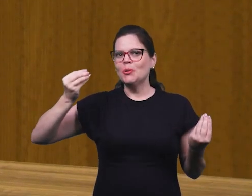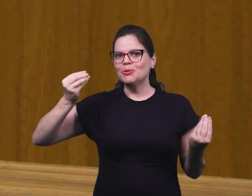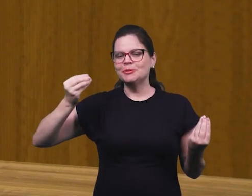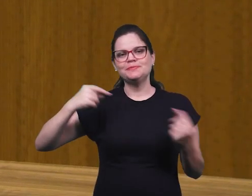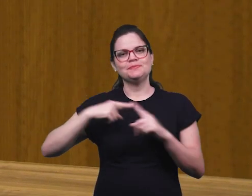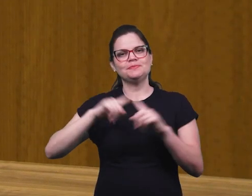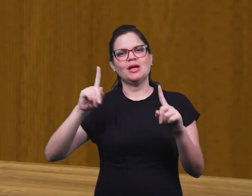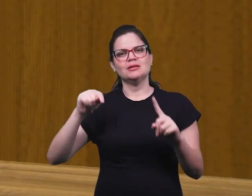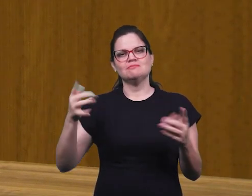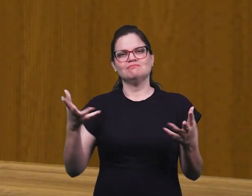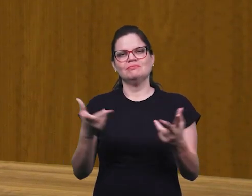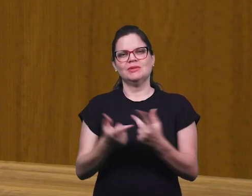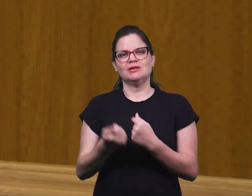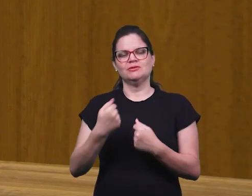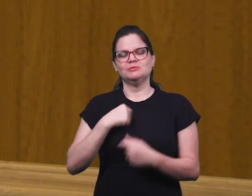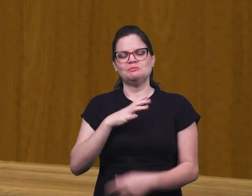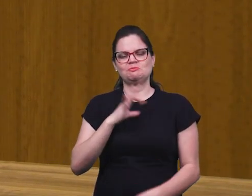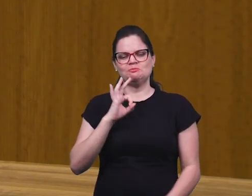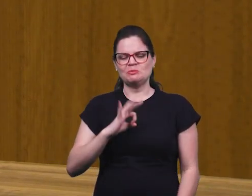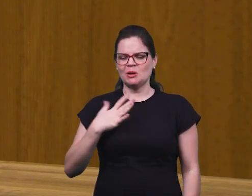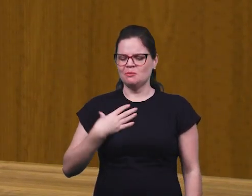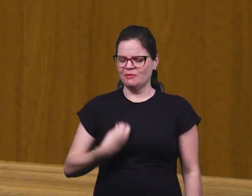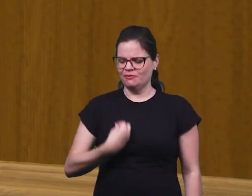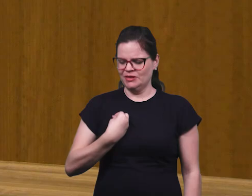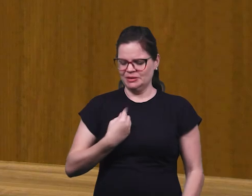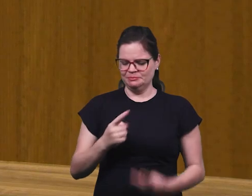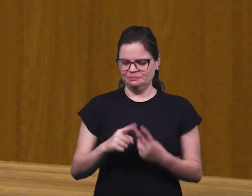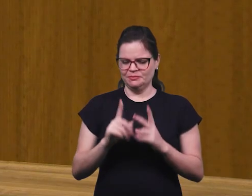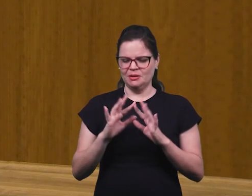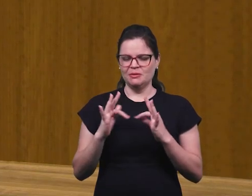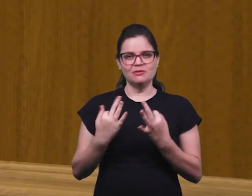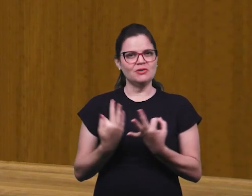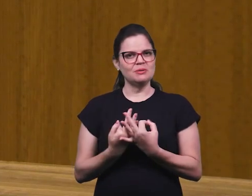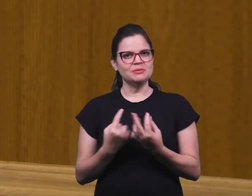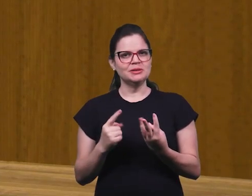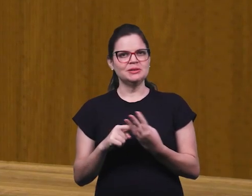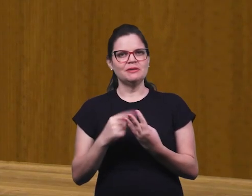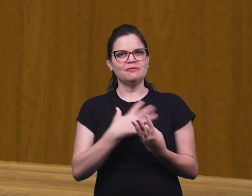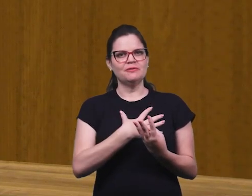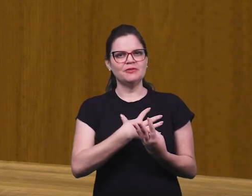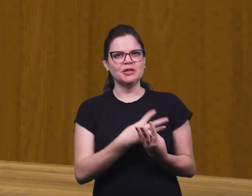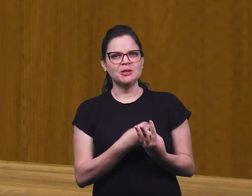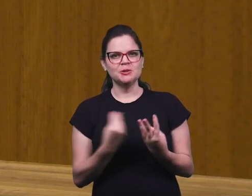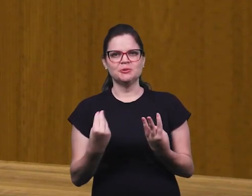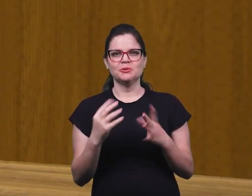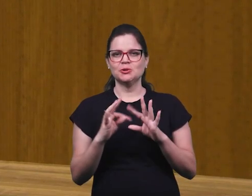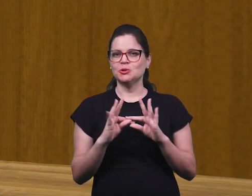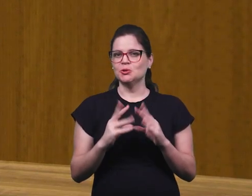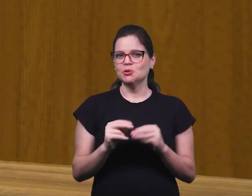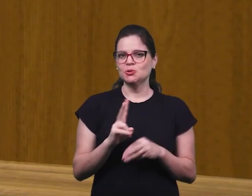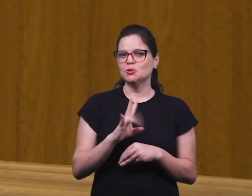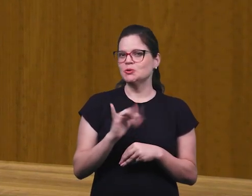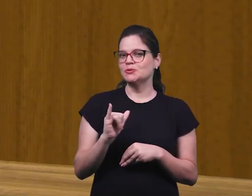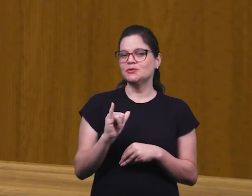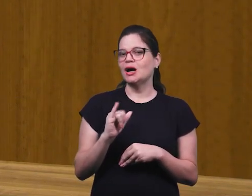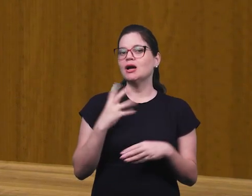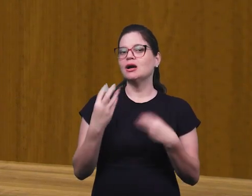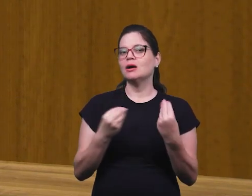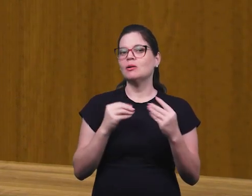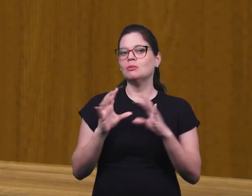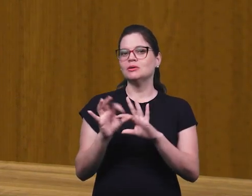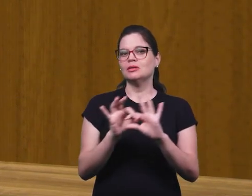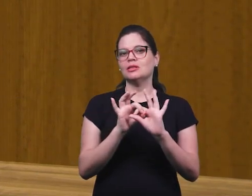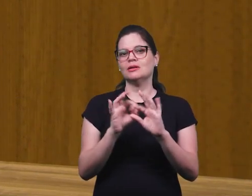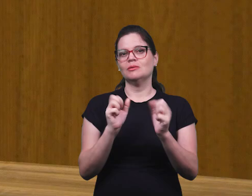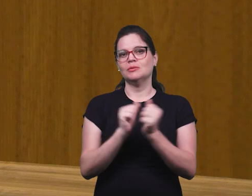que a nossa vida, o nosso lar, a nossa família, os nossos filhos vão estar sobre as potentes